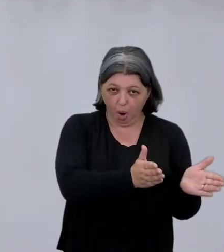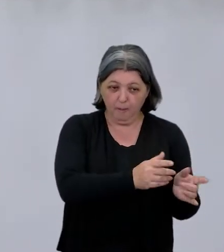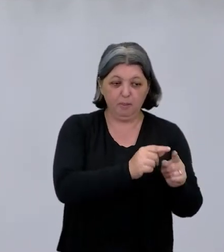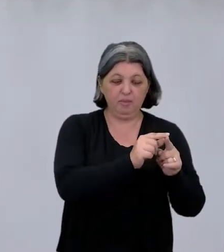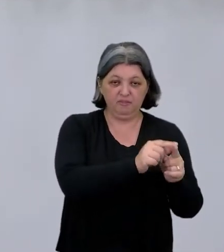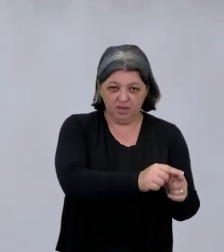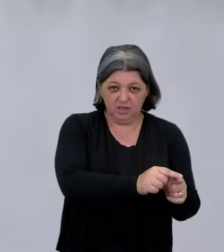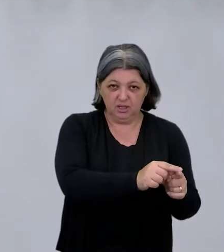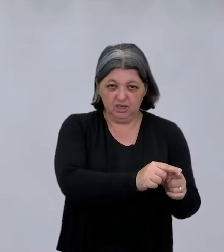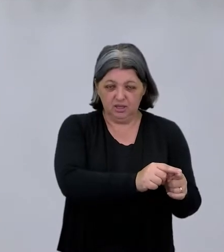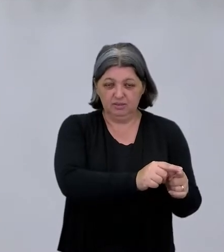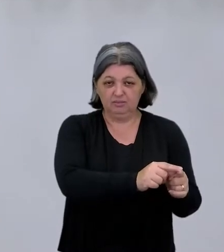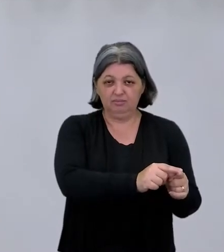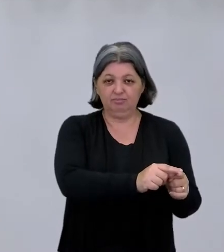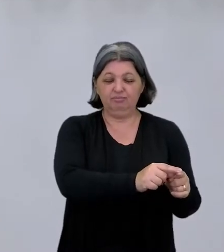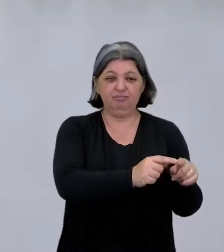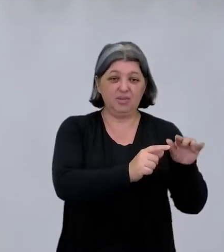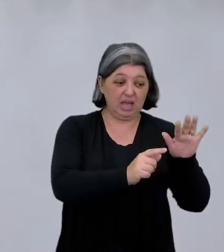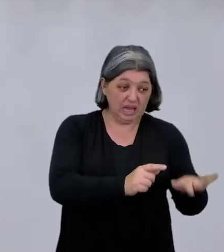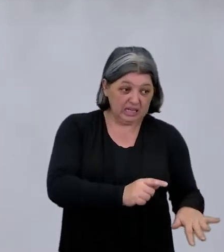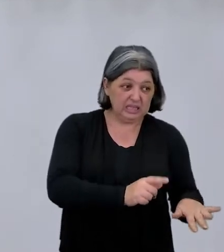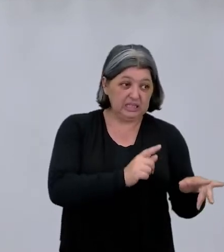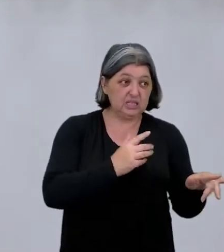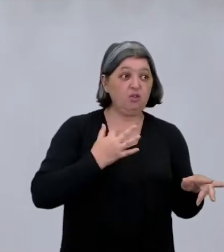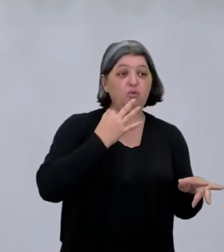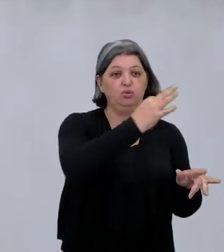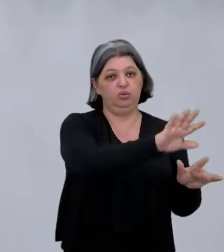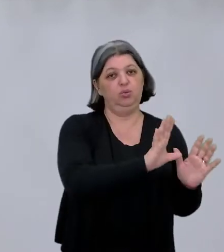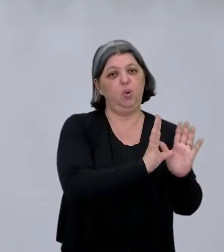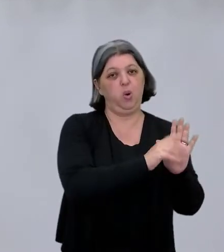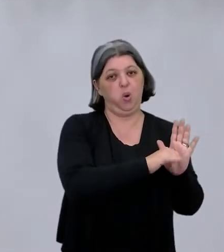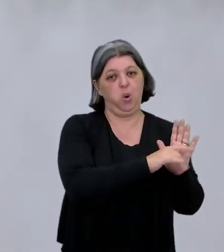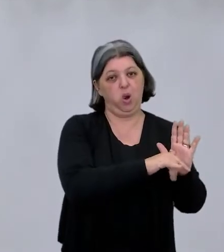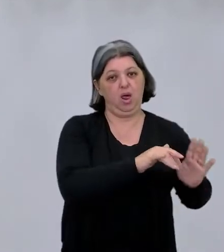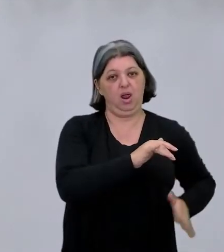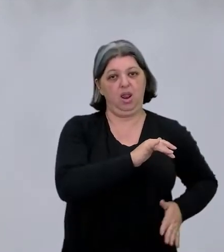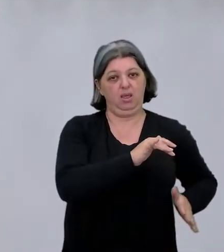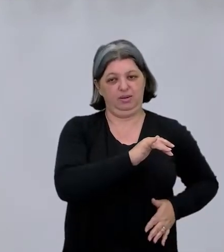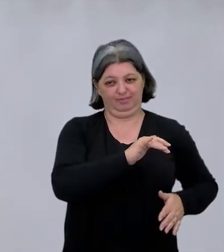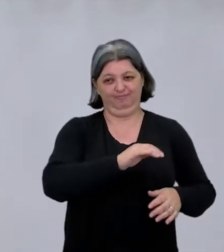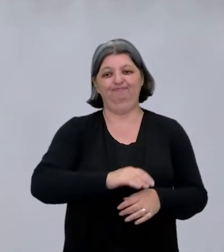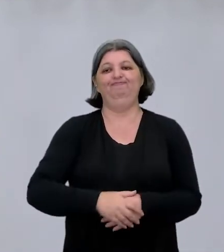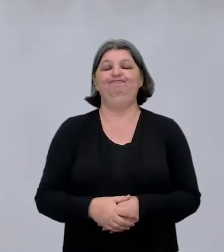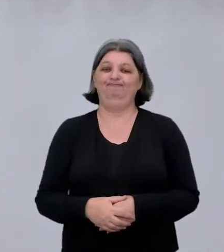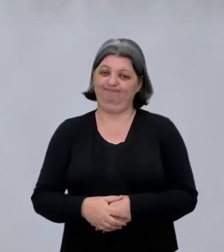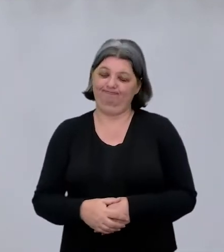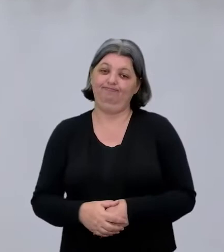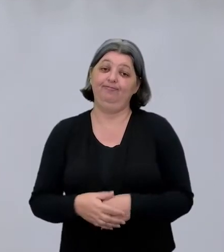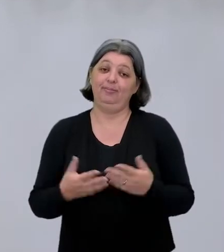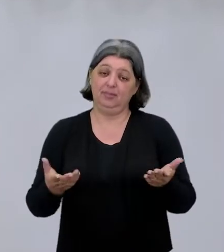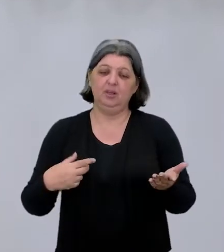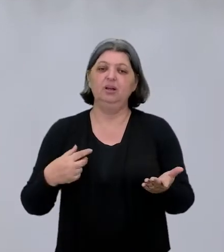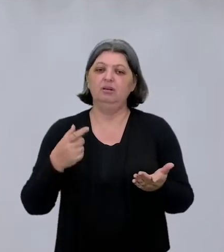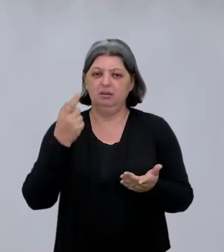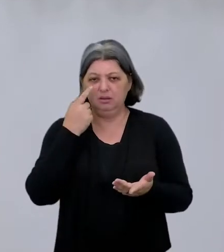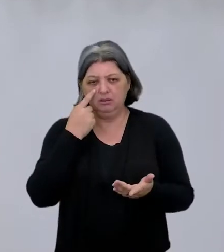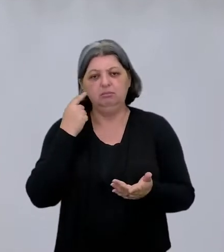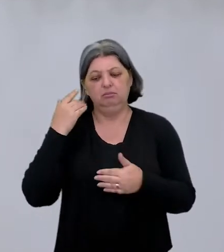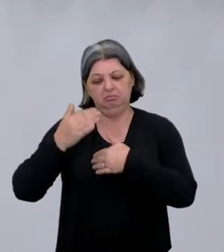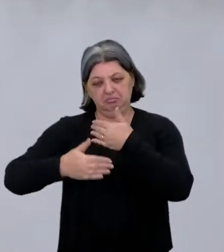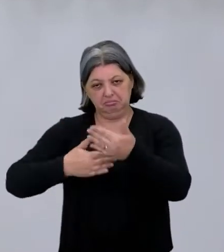é privilegiada, você é um futuro delinquente. Né? E a gente pode ver isso em tantos outros